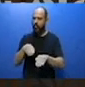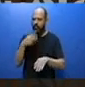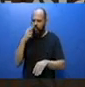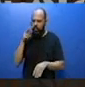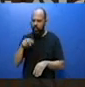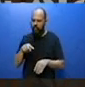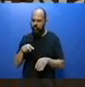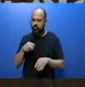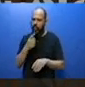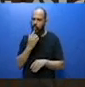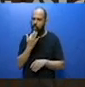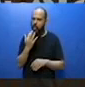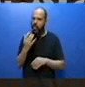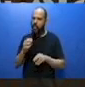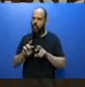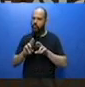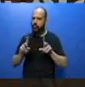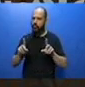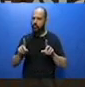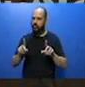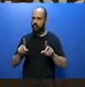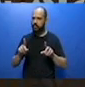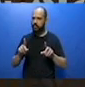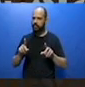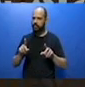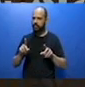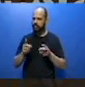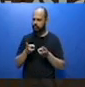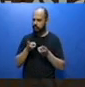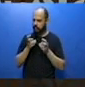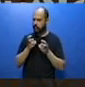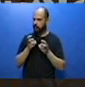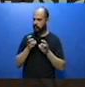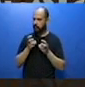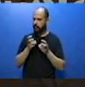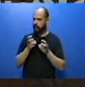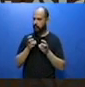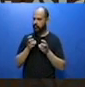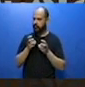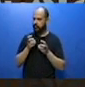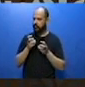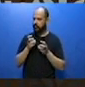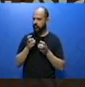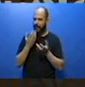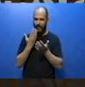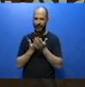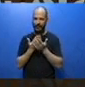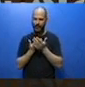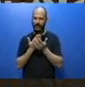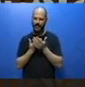Tentou pegar? A gente começa a prestar atenção depois que começa a estudar, não é?